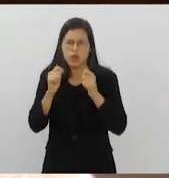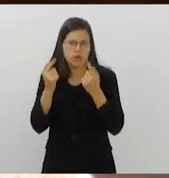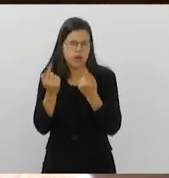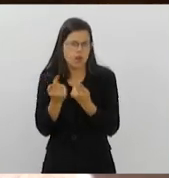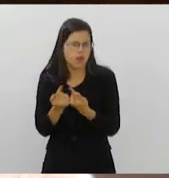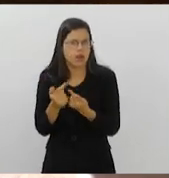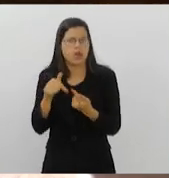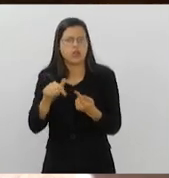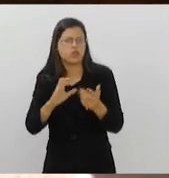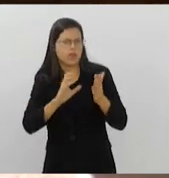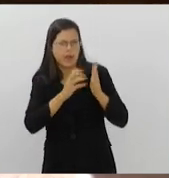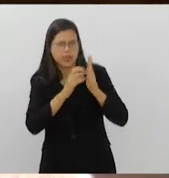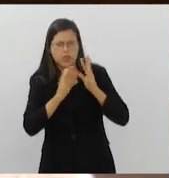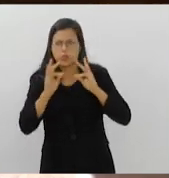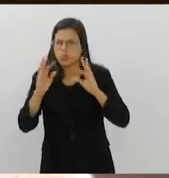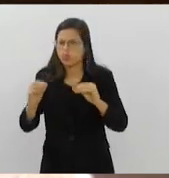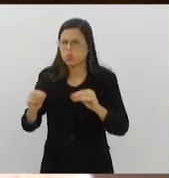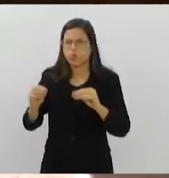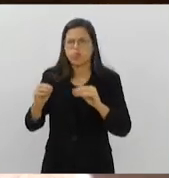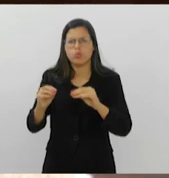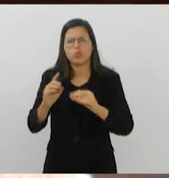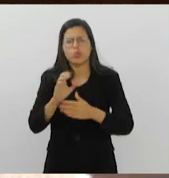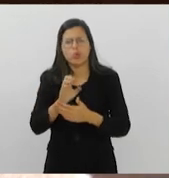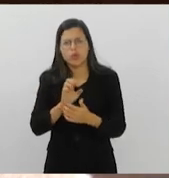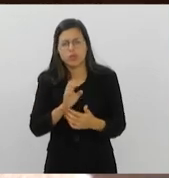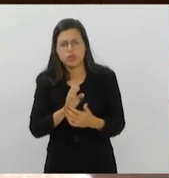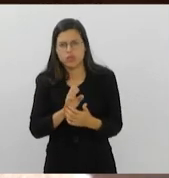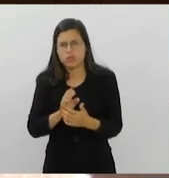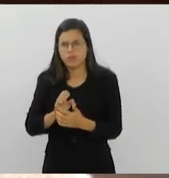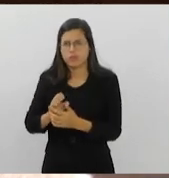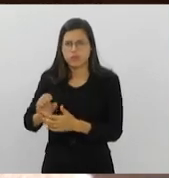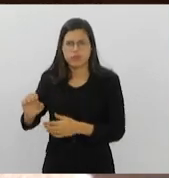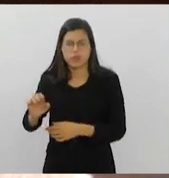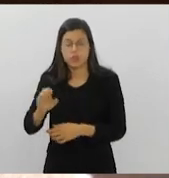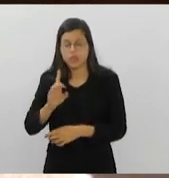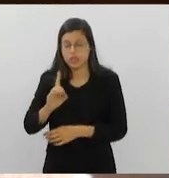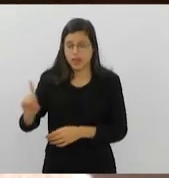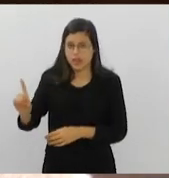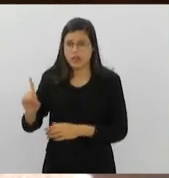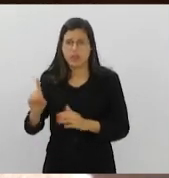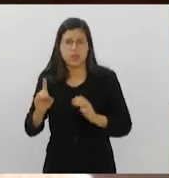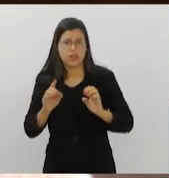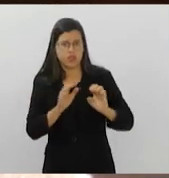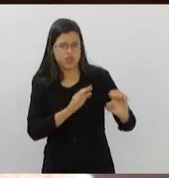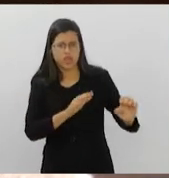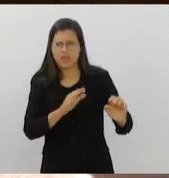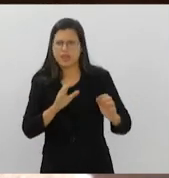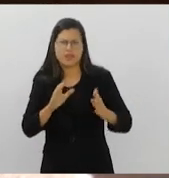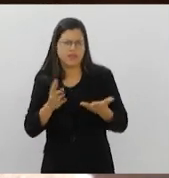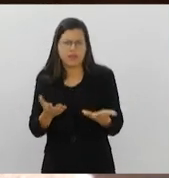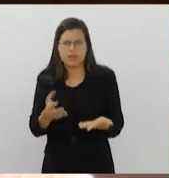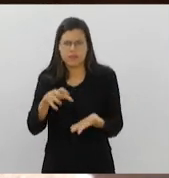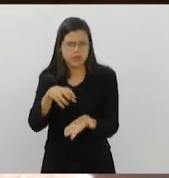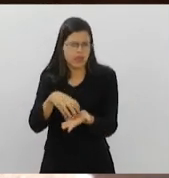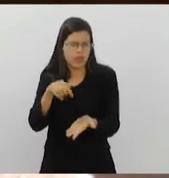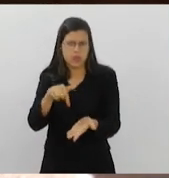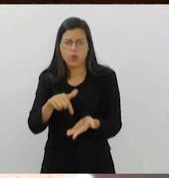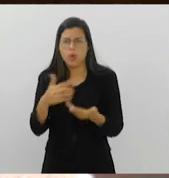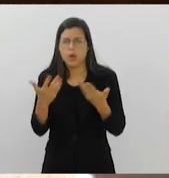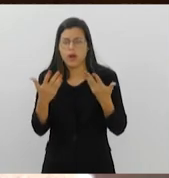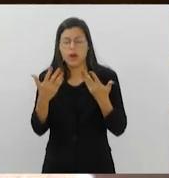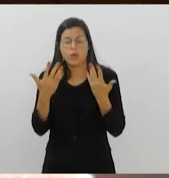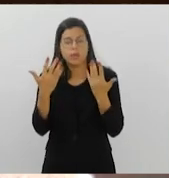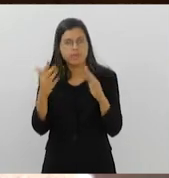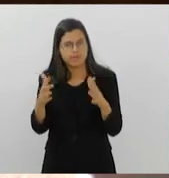de ser direita, centro, esquerda, isso tem sido a condução do senhor. Então, senhor presidente, eu quero parabenizar o senhor por